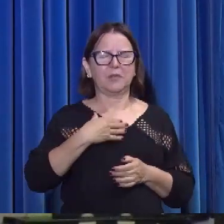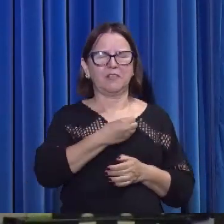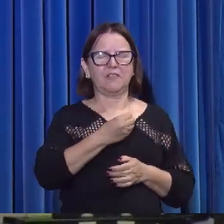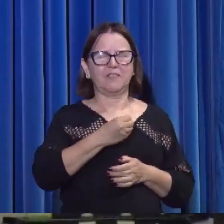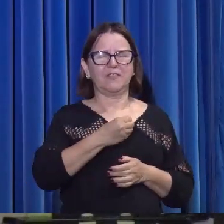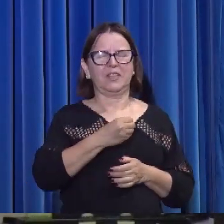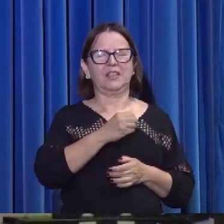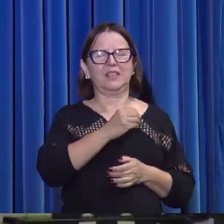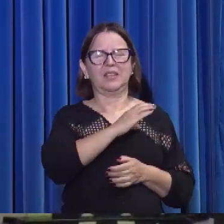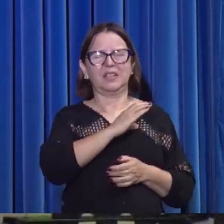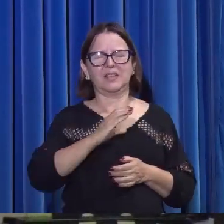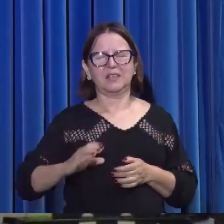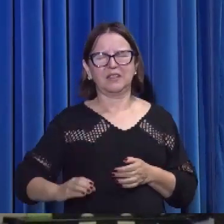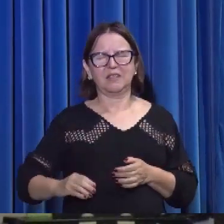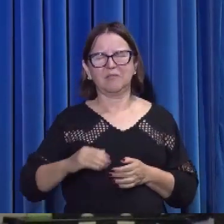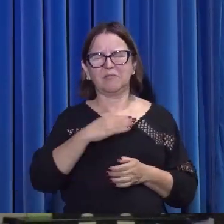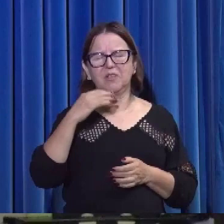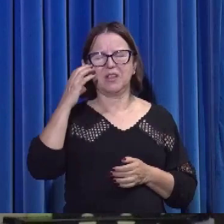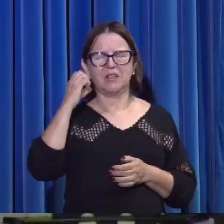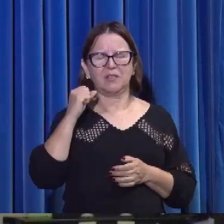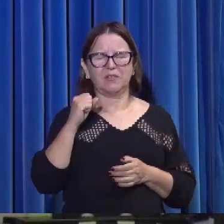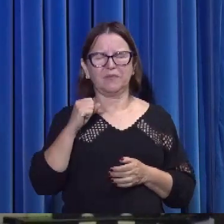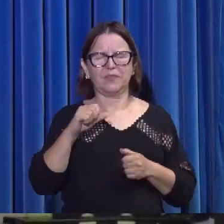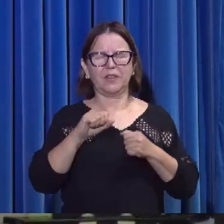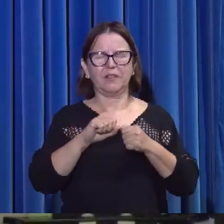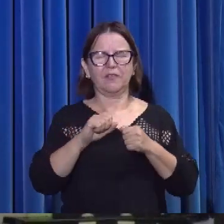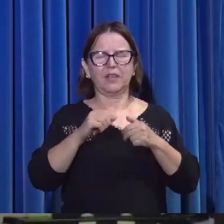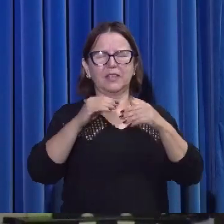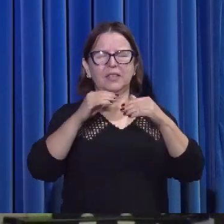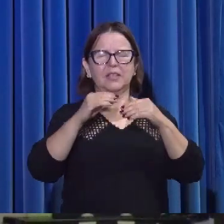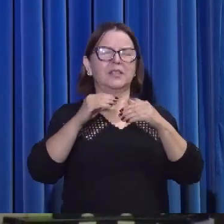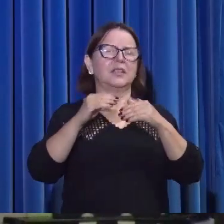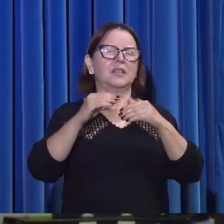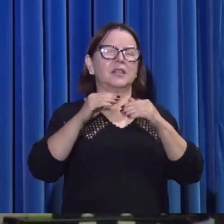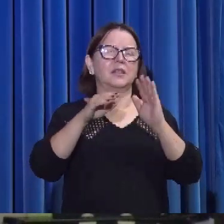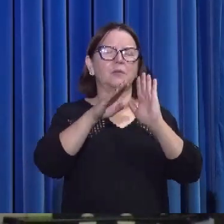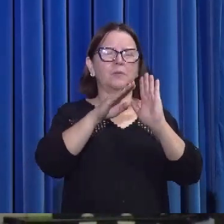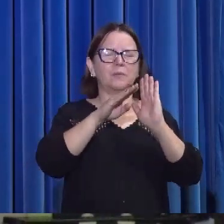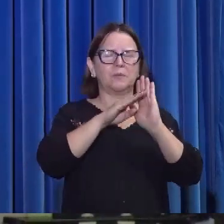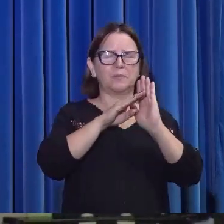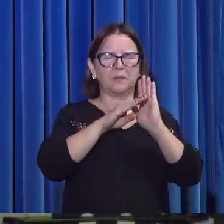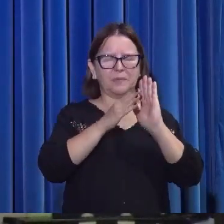com o único propósito, a glorificação de toda a Santa